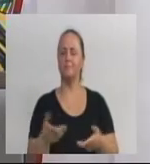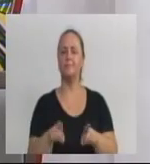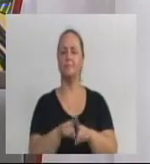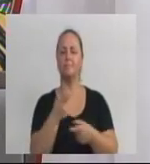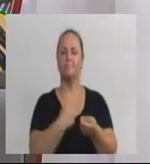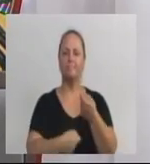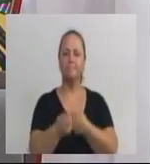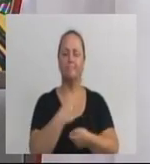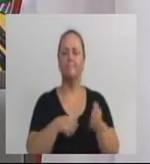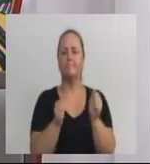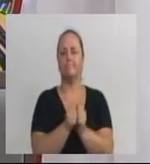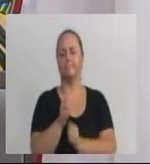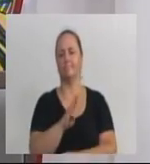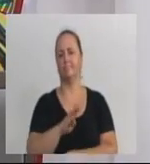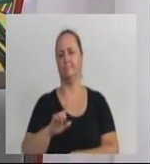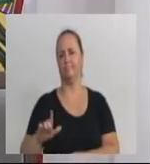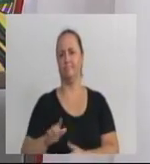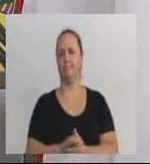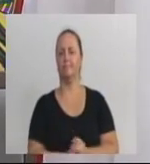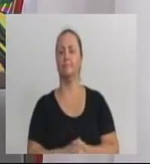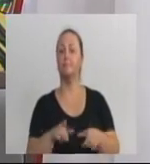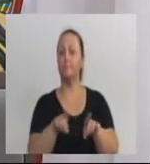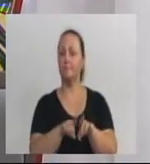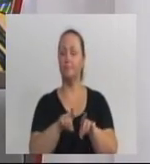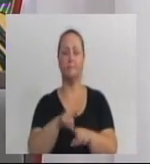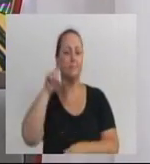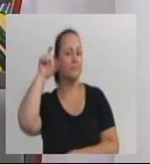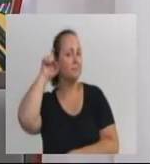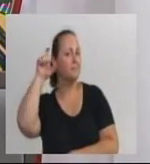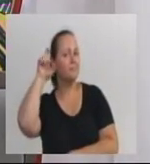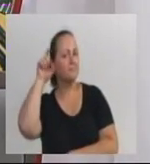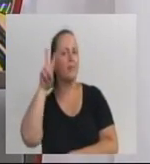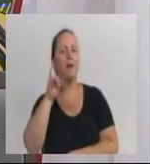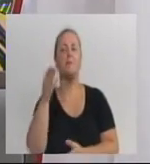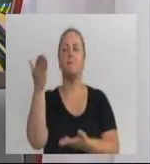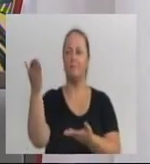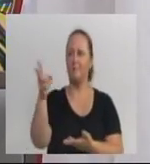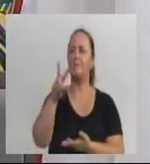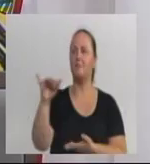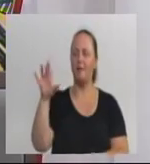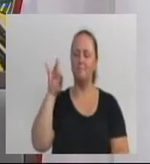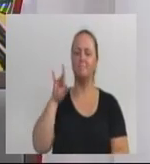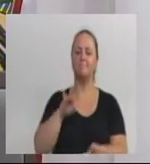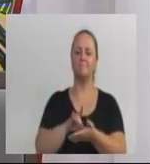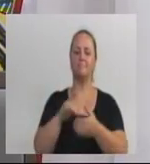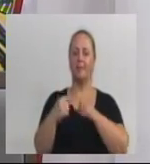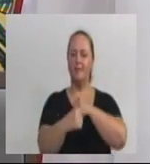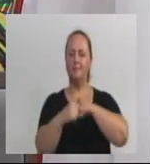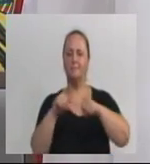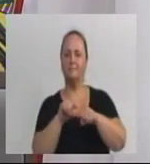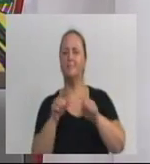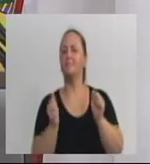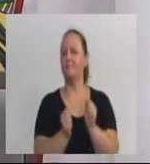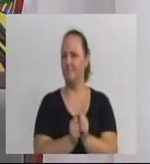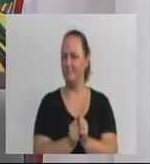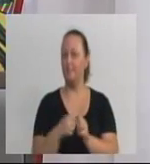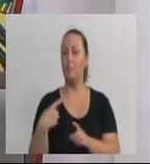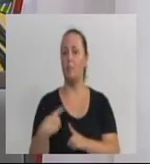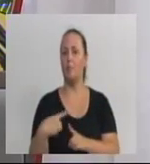também, vereador Jens Mantal, Vossa Excelência certamente estará lá no Fidelis, porque a